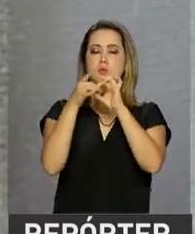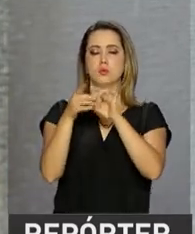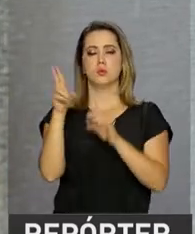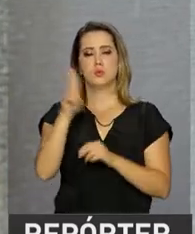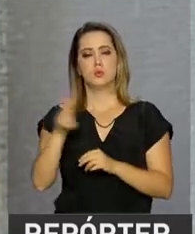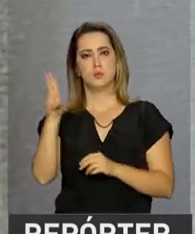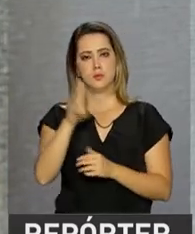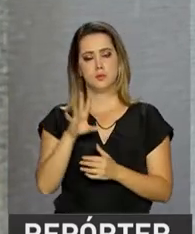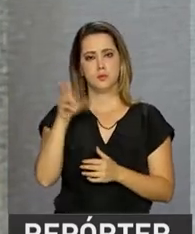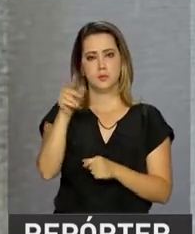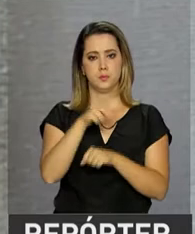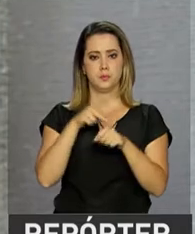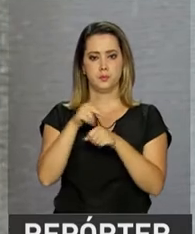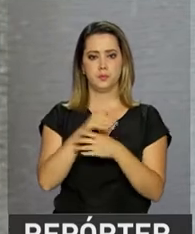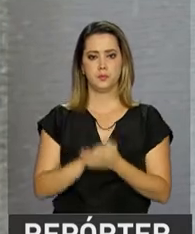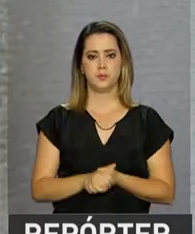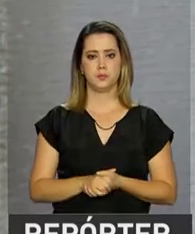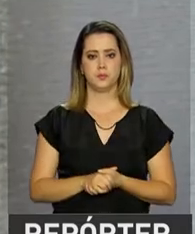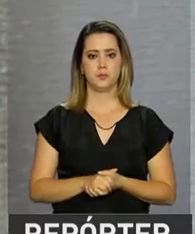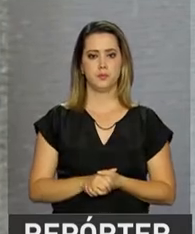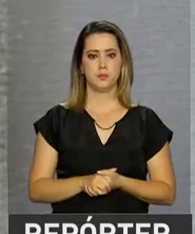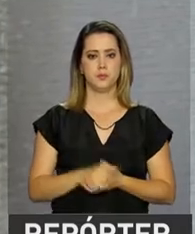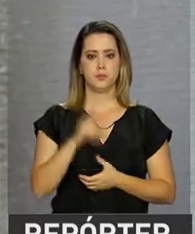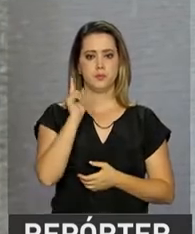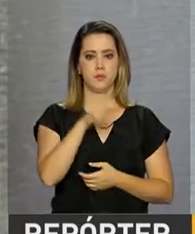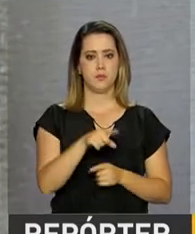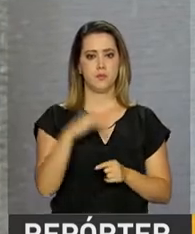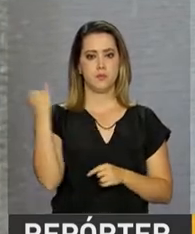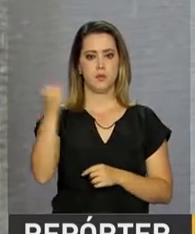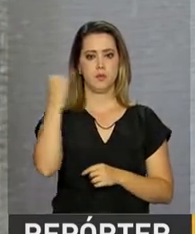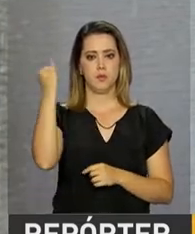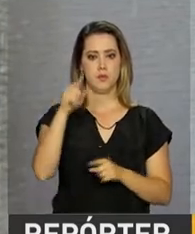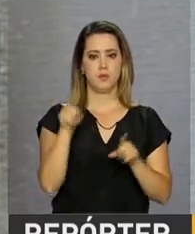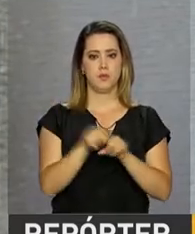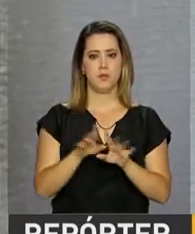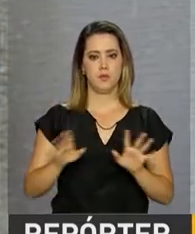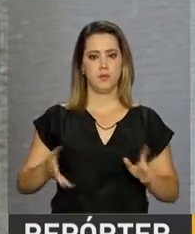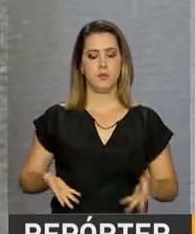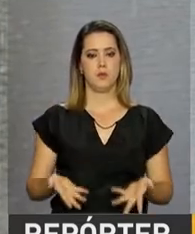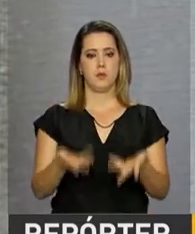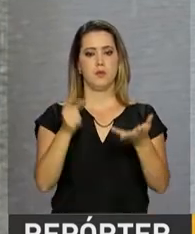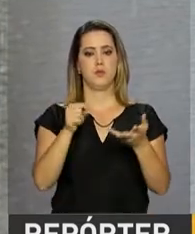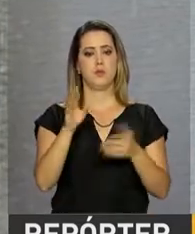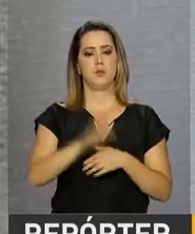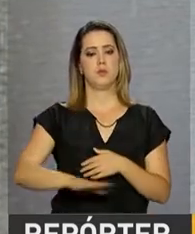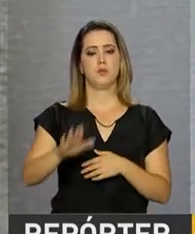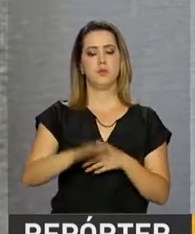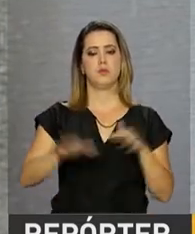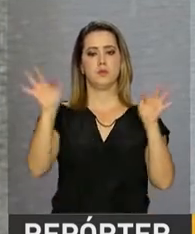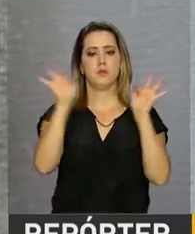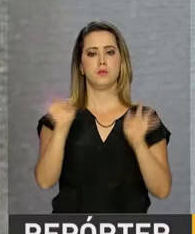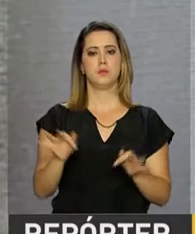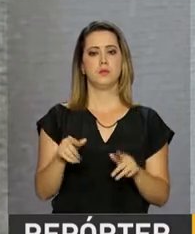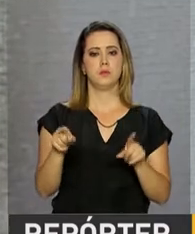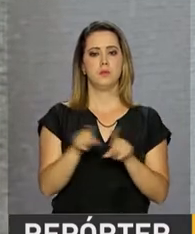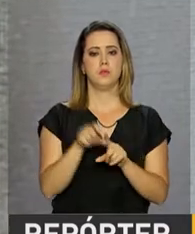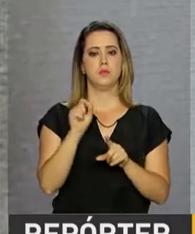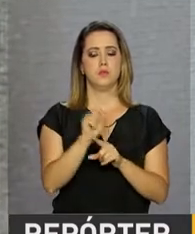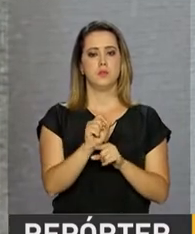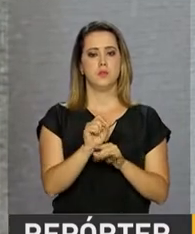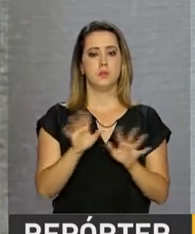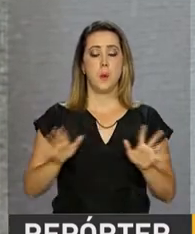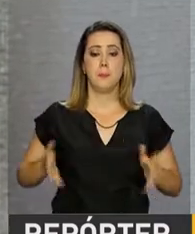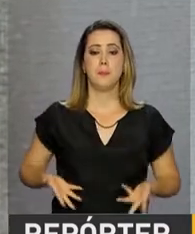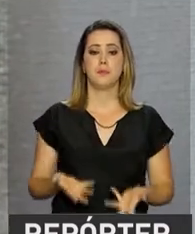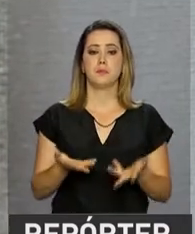país. Este acordo de cooperação será uma importante ferramenta para impulsionar o programa Criança Feliz.